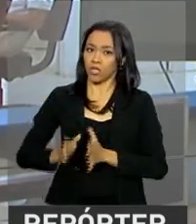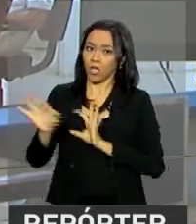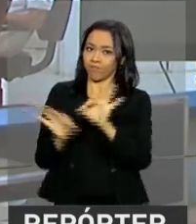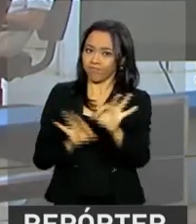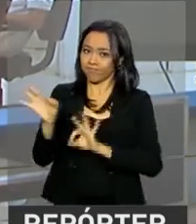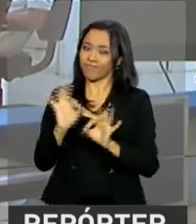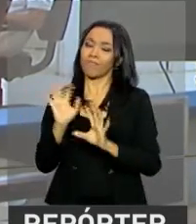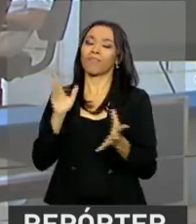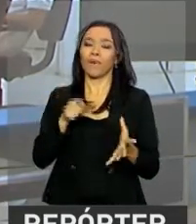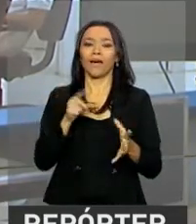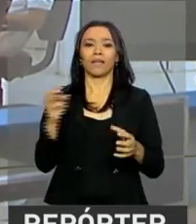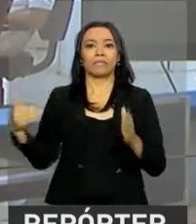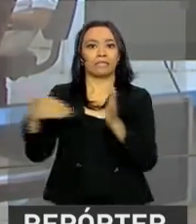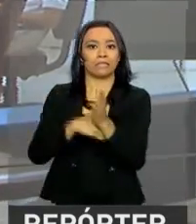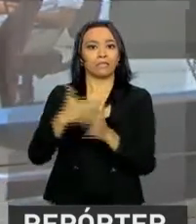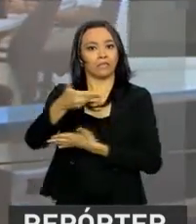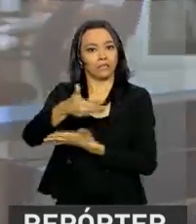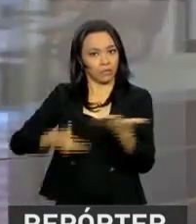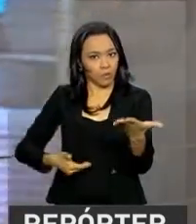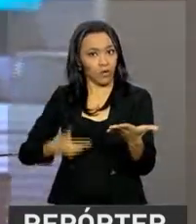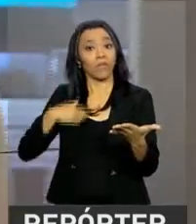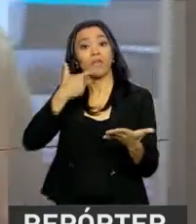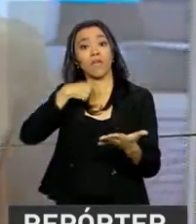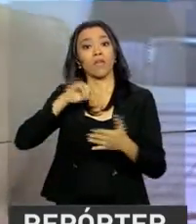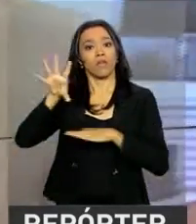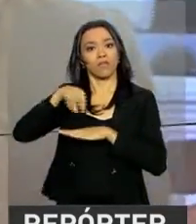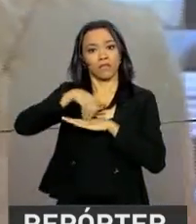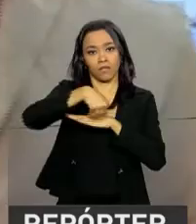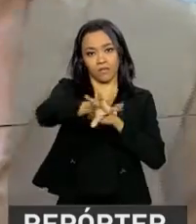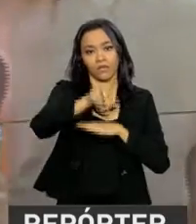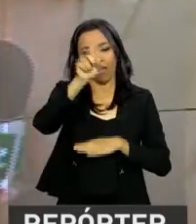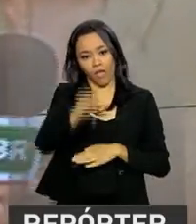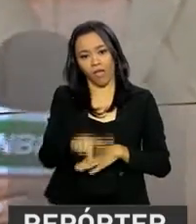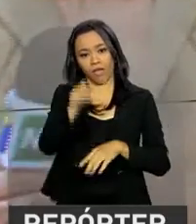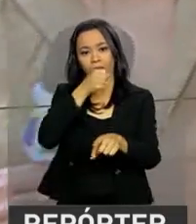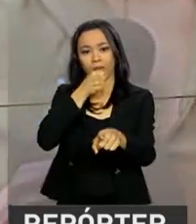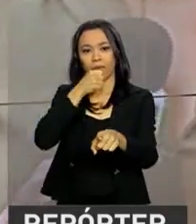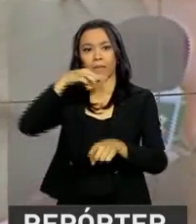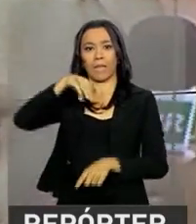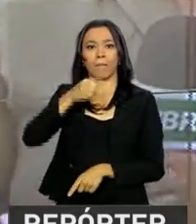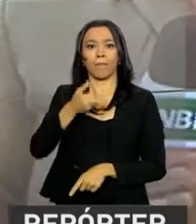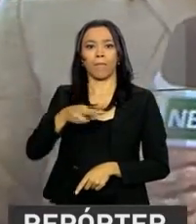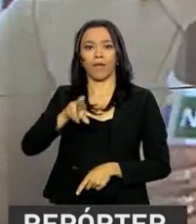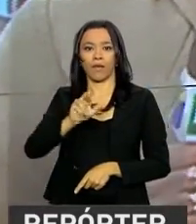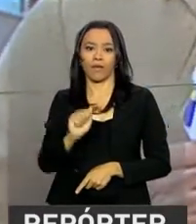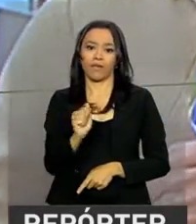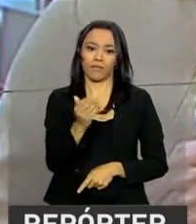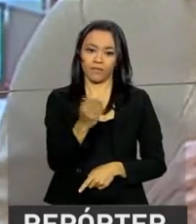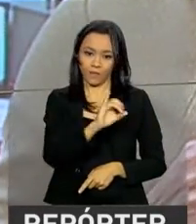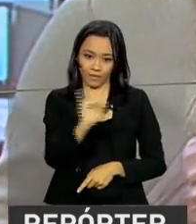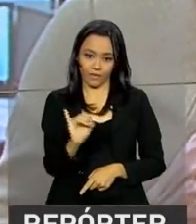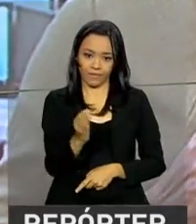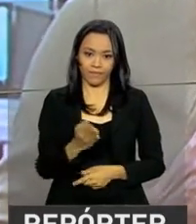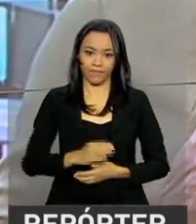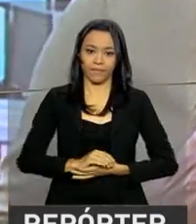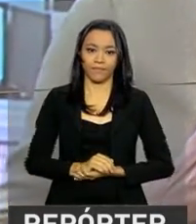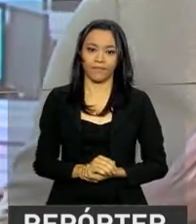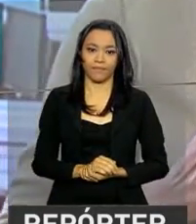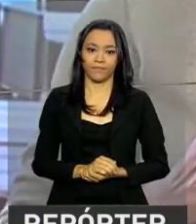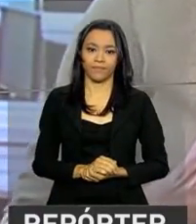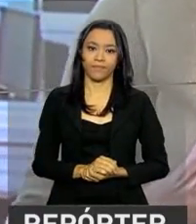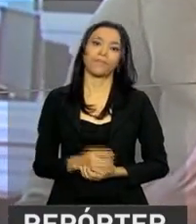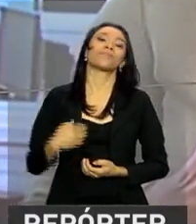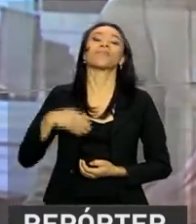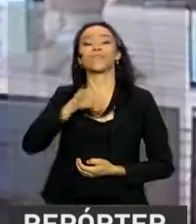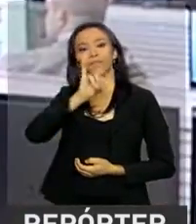das provas que entrar nos detalhes pra gente a repórter maria kinupp foi mara o